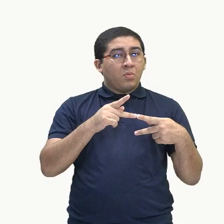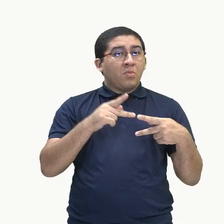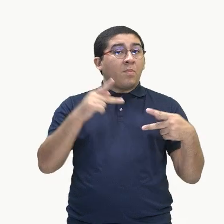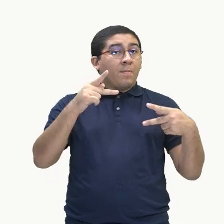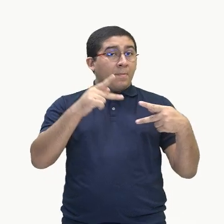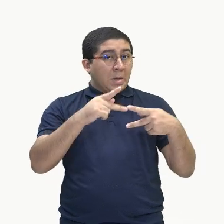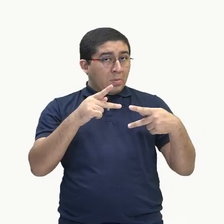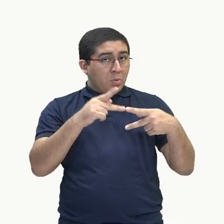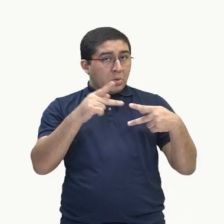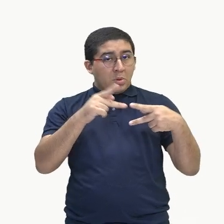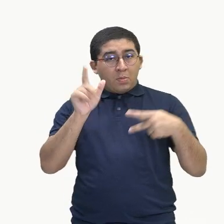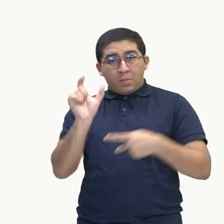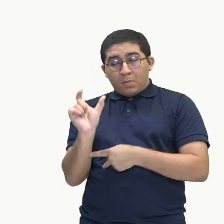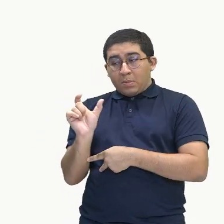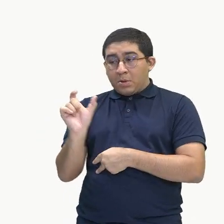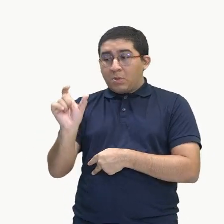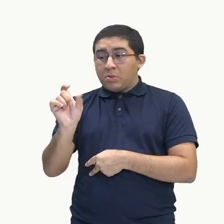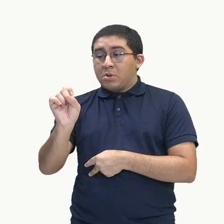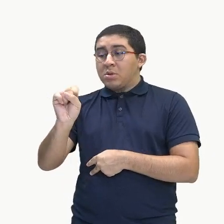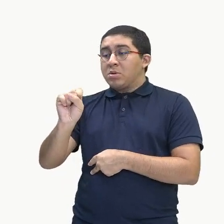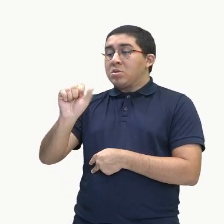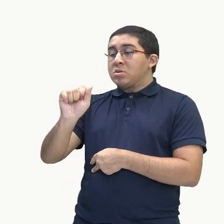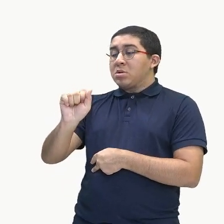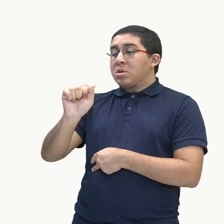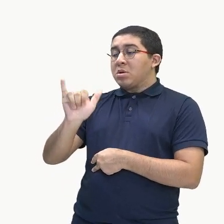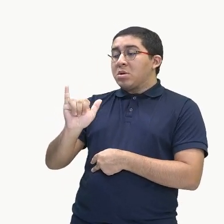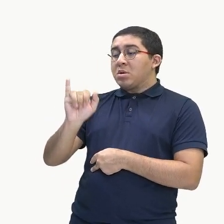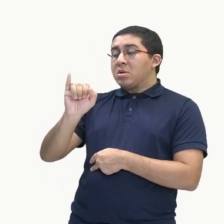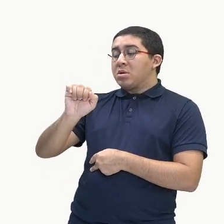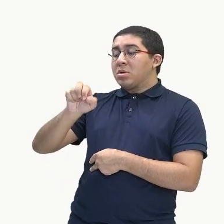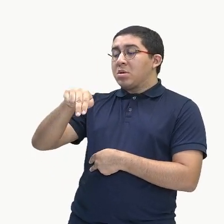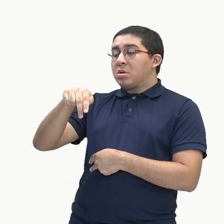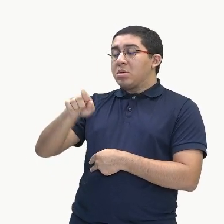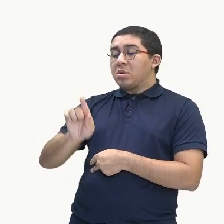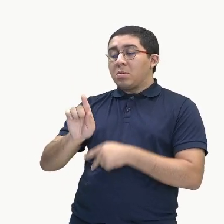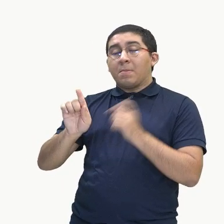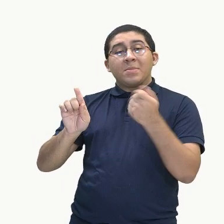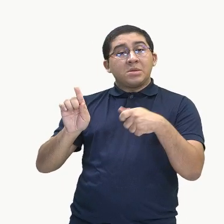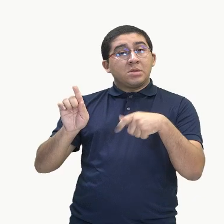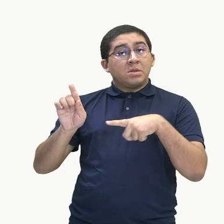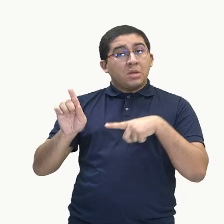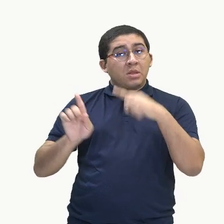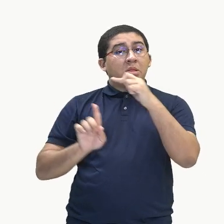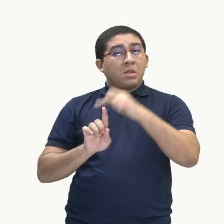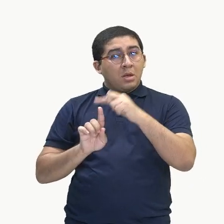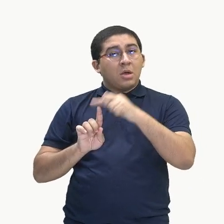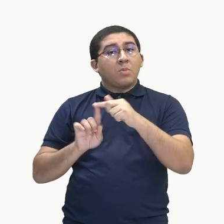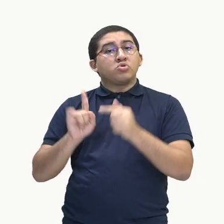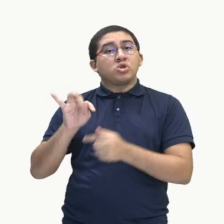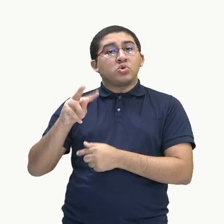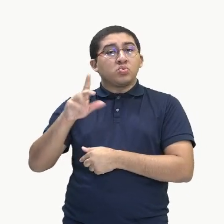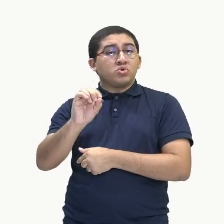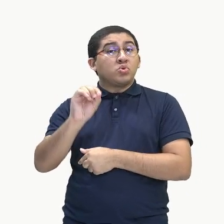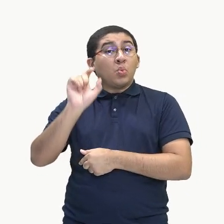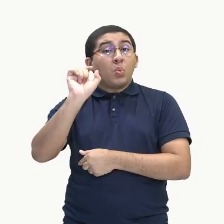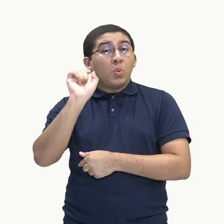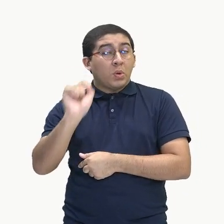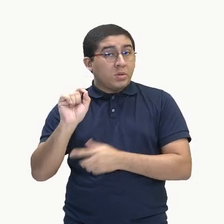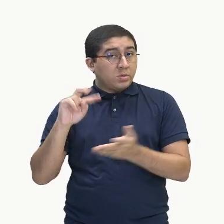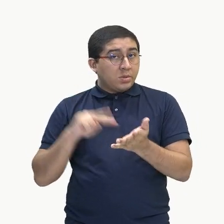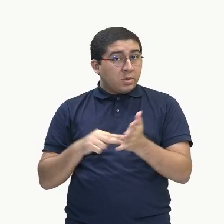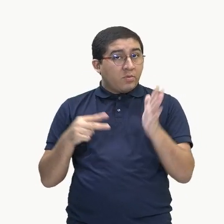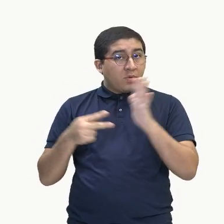essa preposição precisa vir do gerúndio. O que é o gerúndio mesmo? Então, são